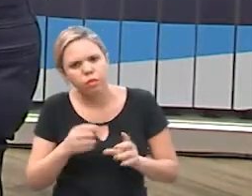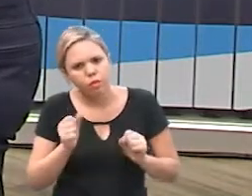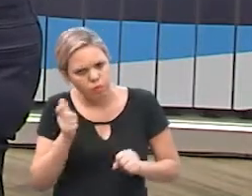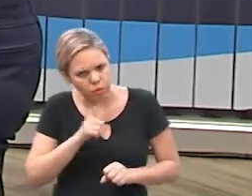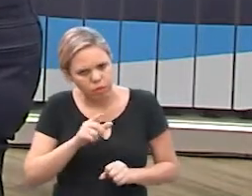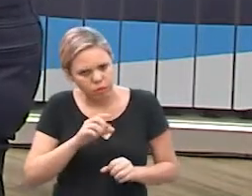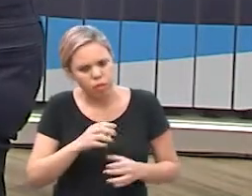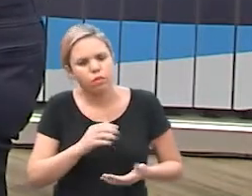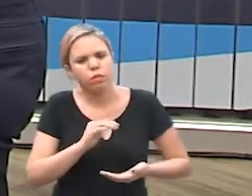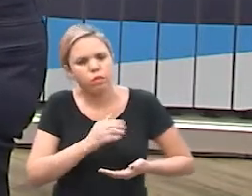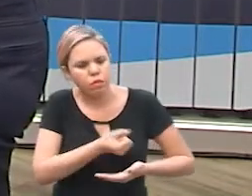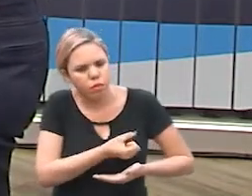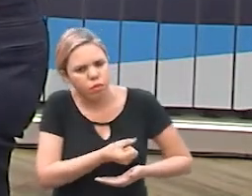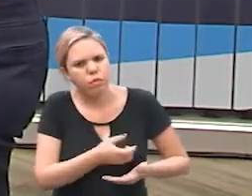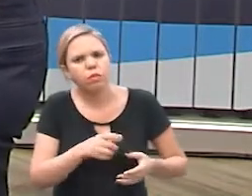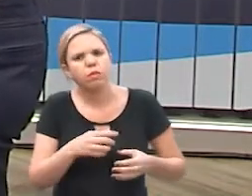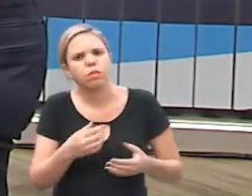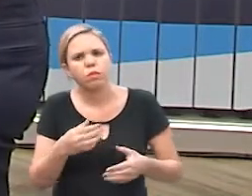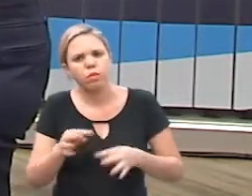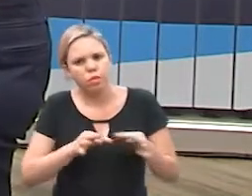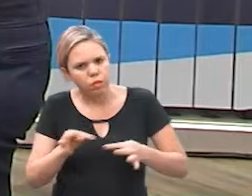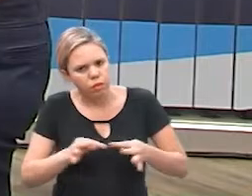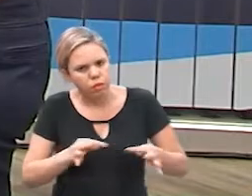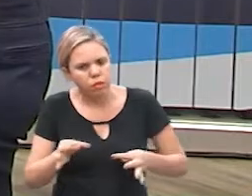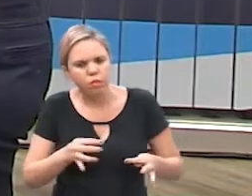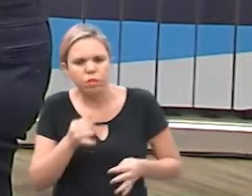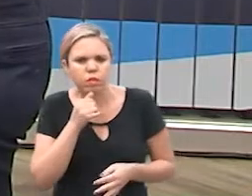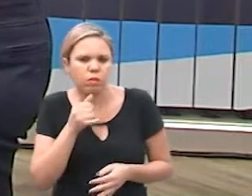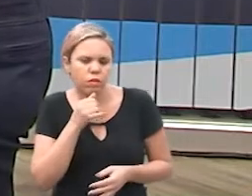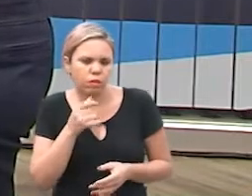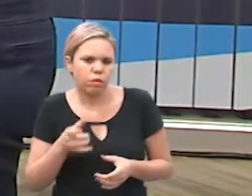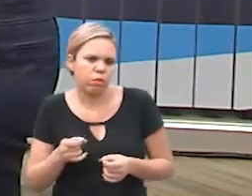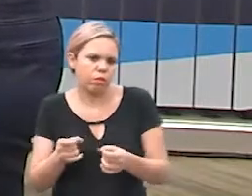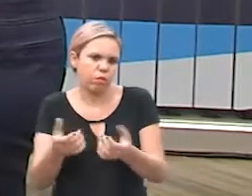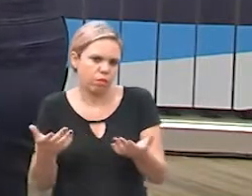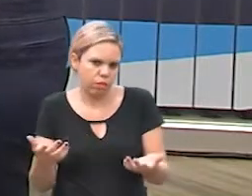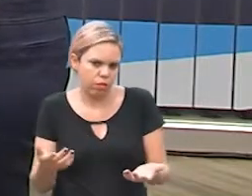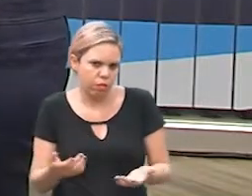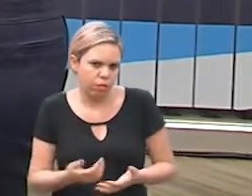amamentar, mesmo aquelas que passaram por algum tratamento, por exemplo, oncológico?